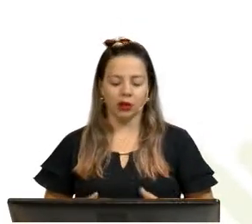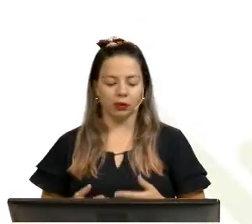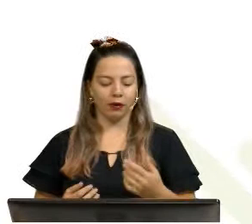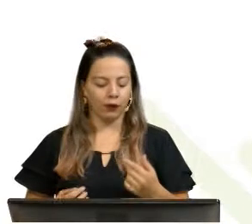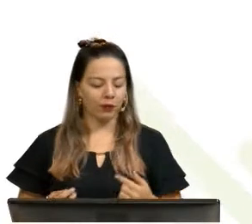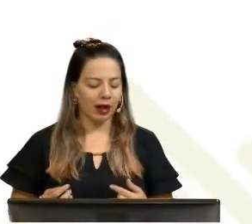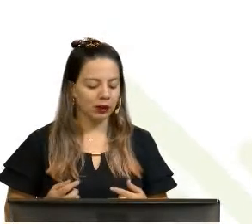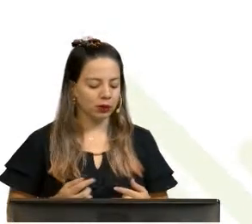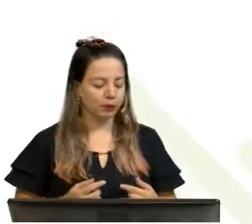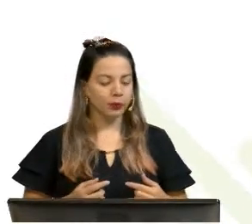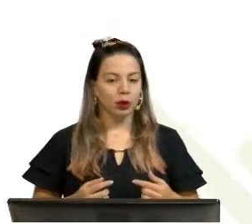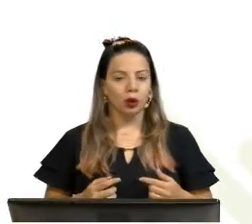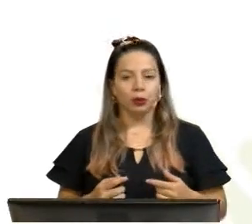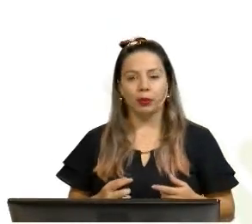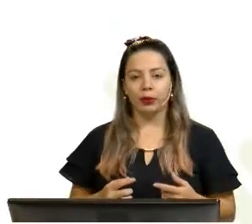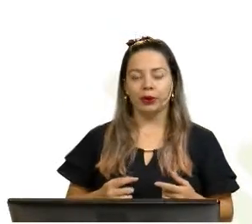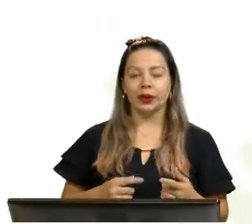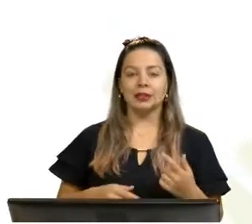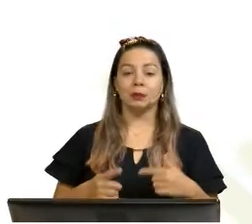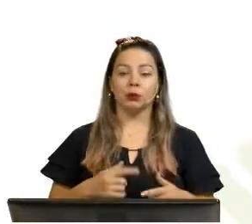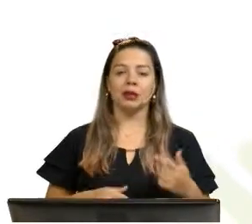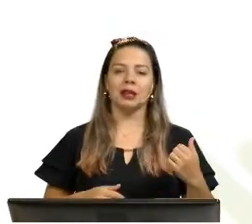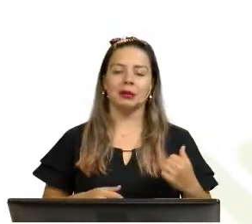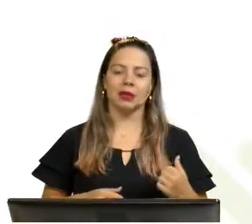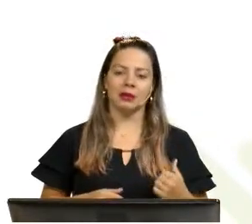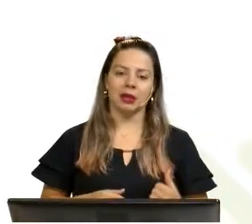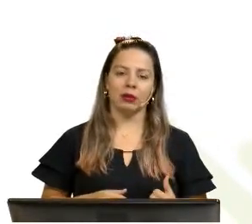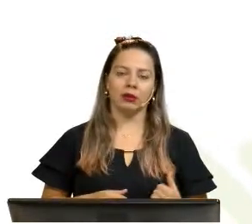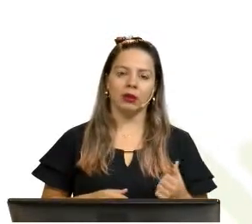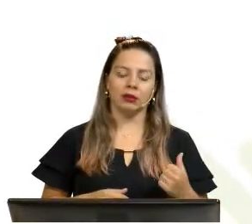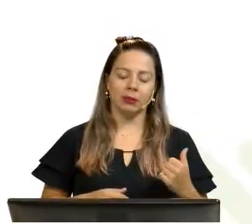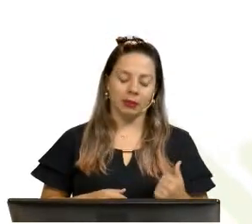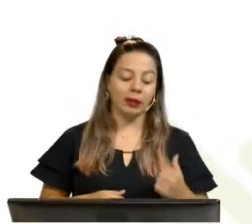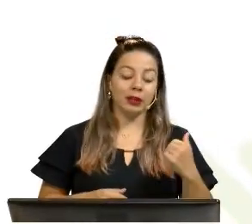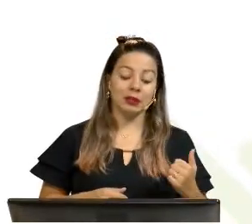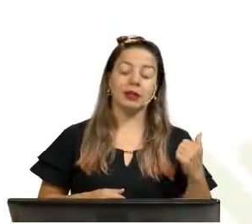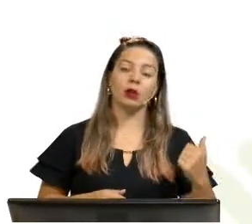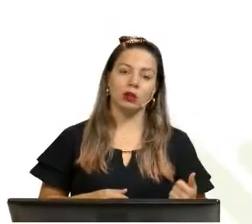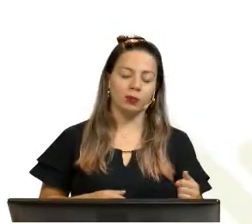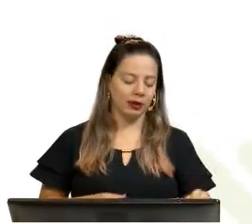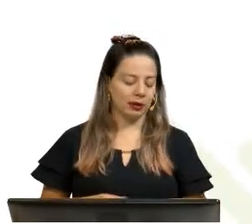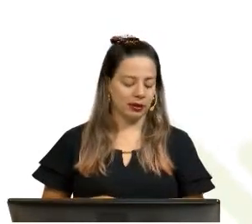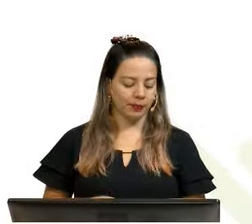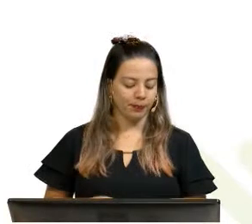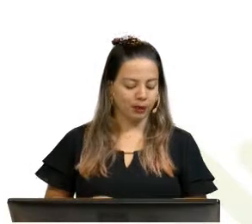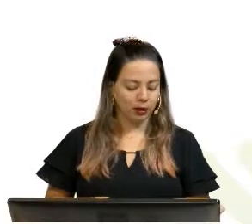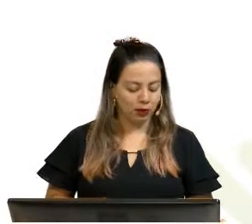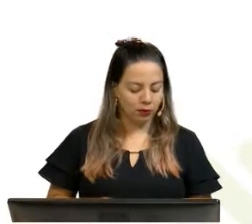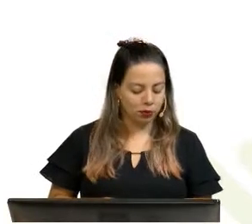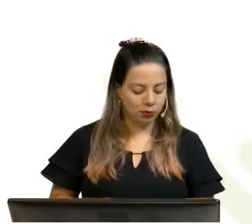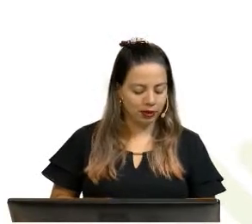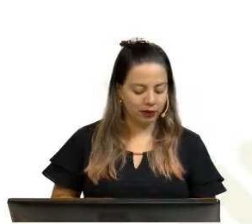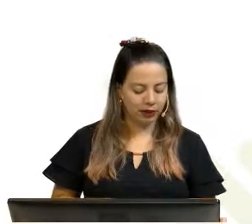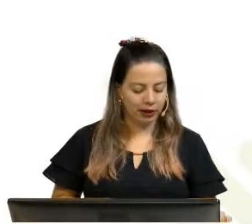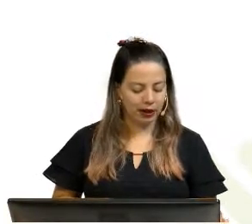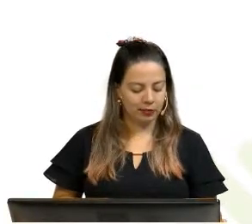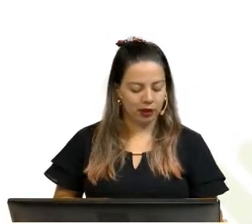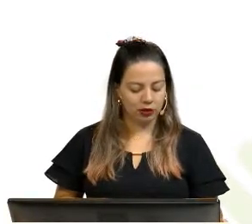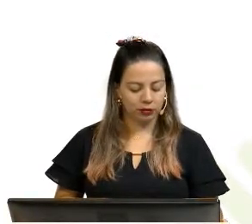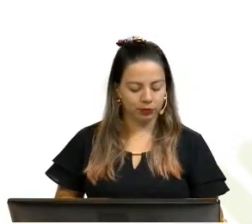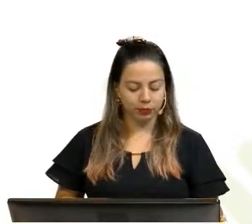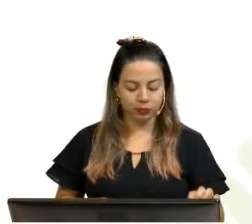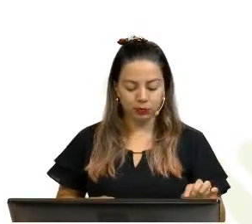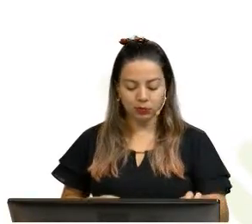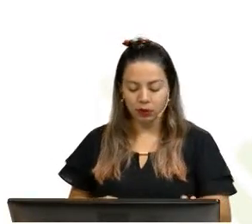proteico que é formado por receptores da célula da membrana da célula hospedeira vamos observar aqui a